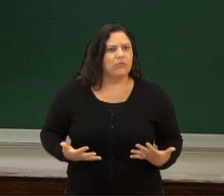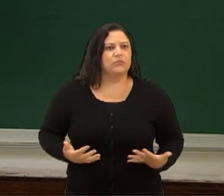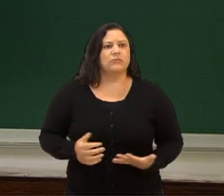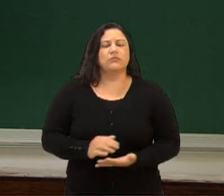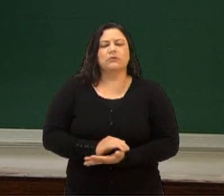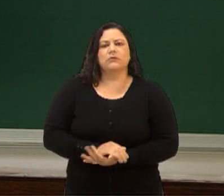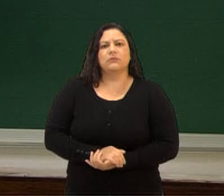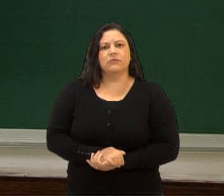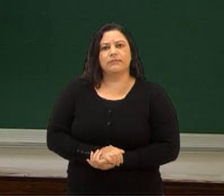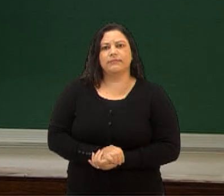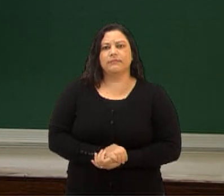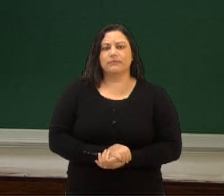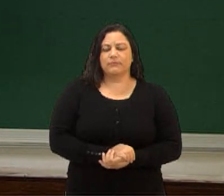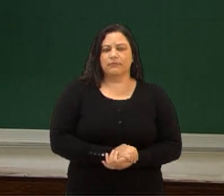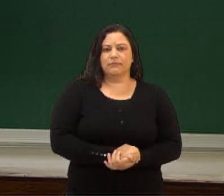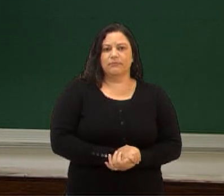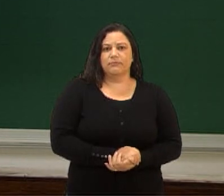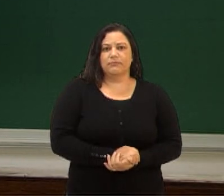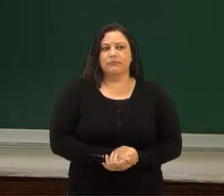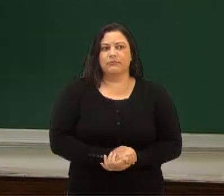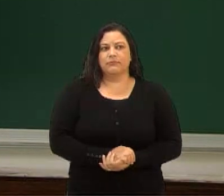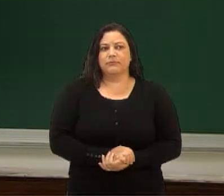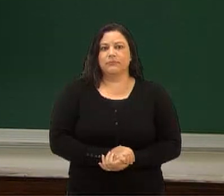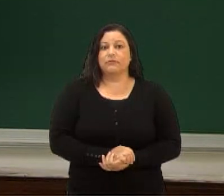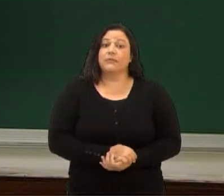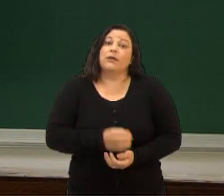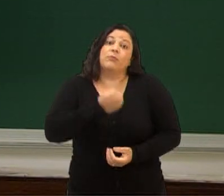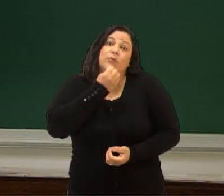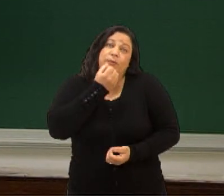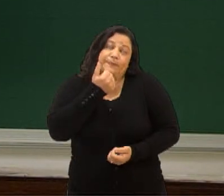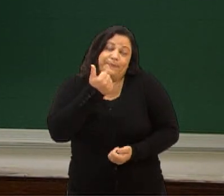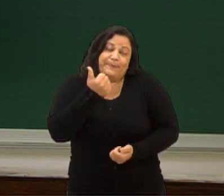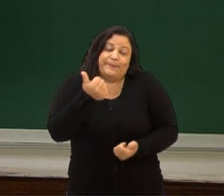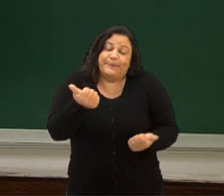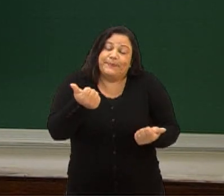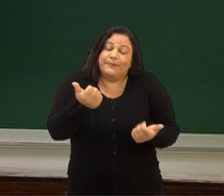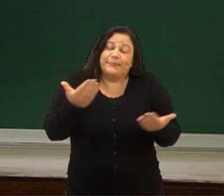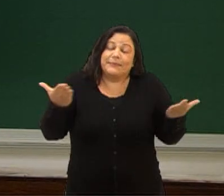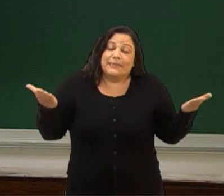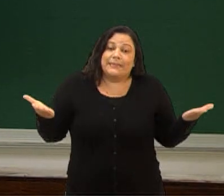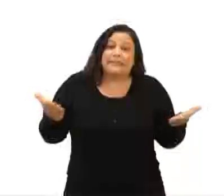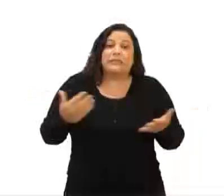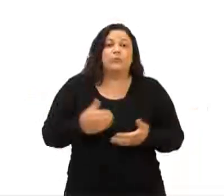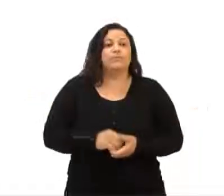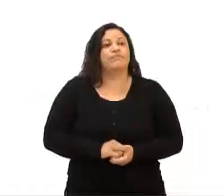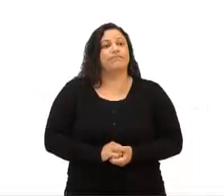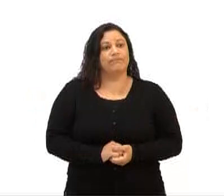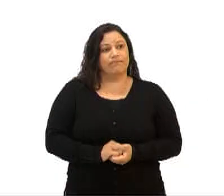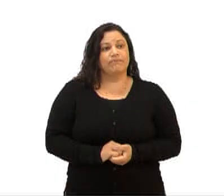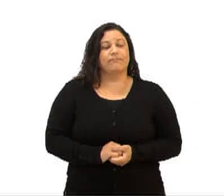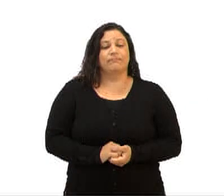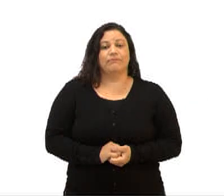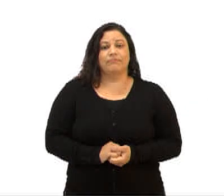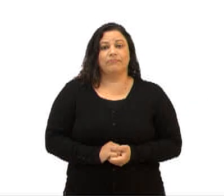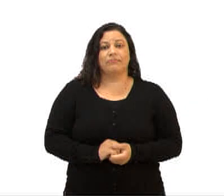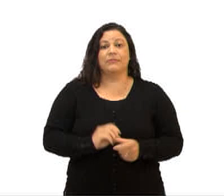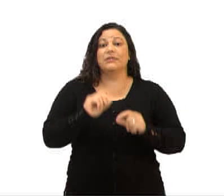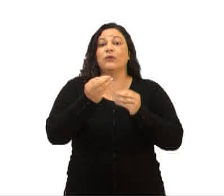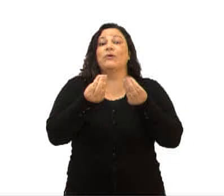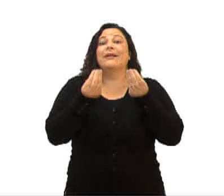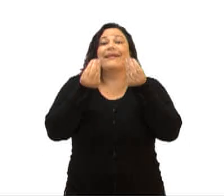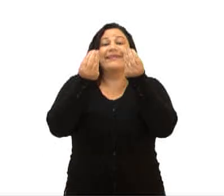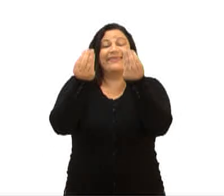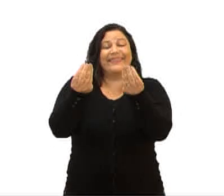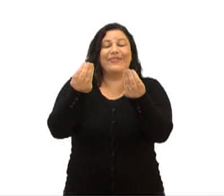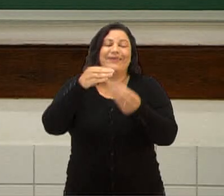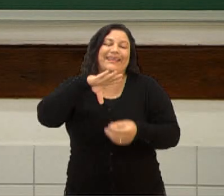they will take a mile. Bom, dê a ele uma polegada e ele vai querer uma milha. Em